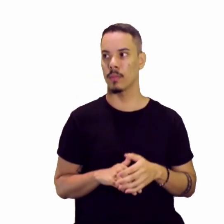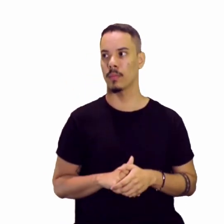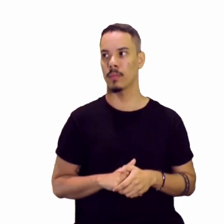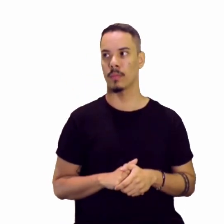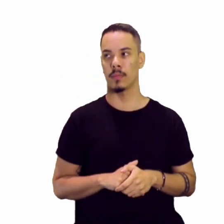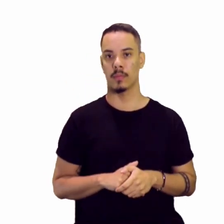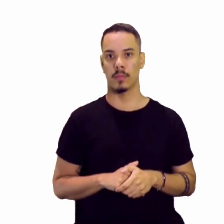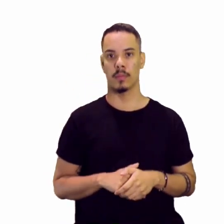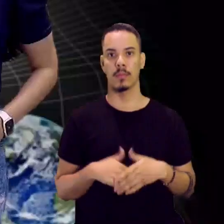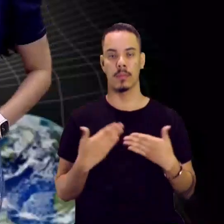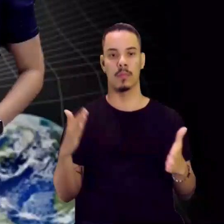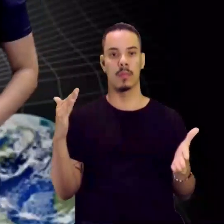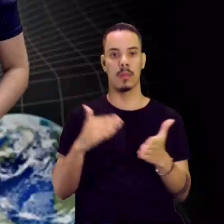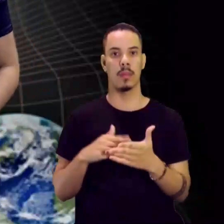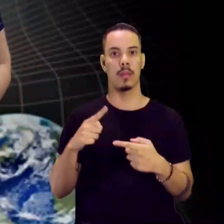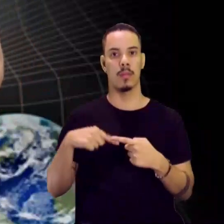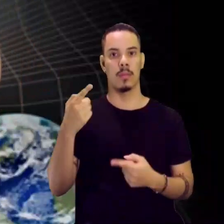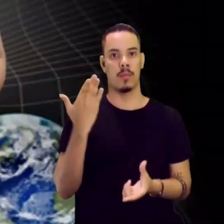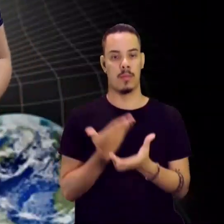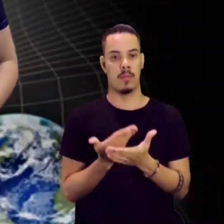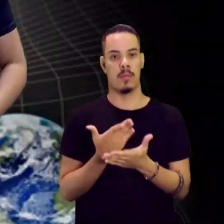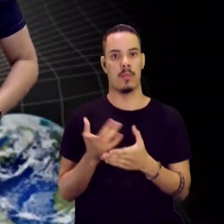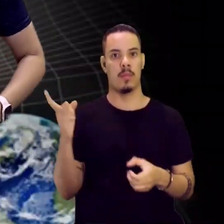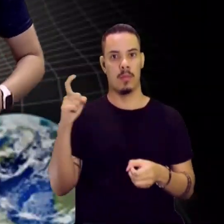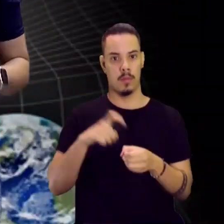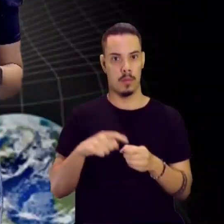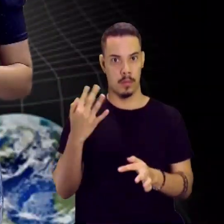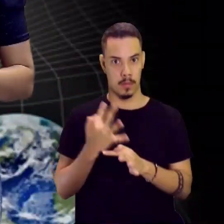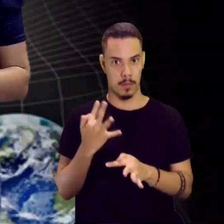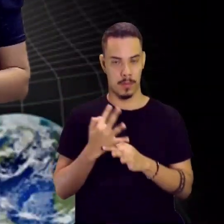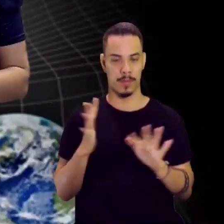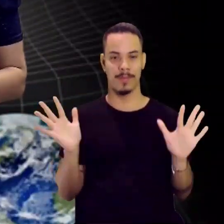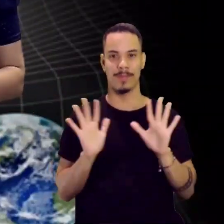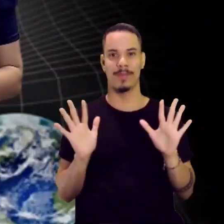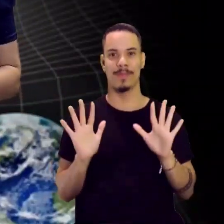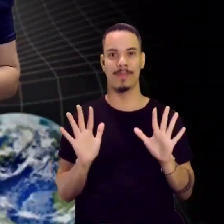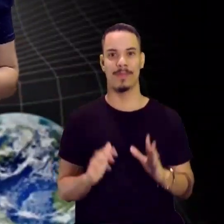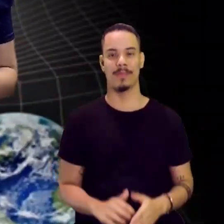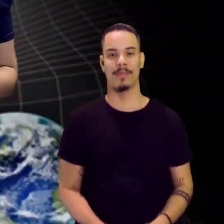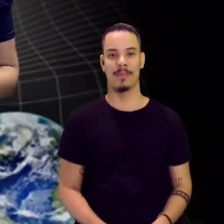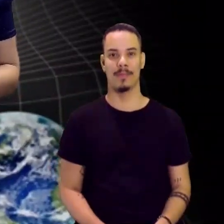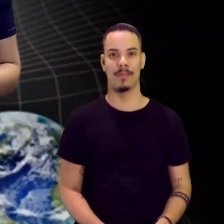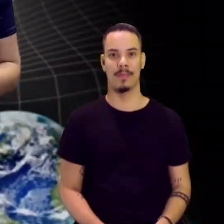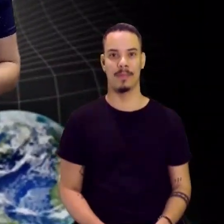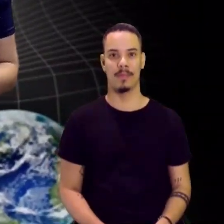Então, até uma próxima aula, né, Deise? Voltamos mais com física, jovens. Tchau, tchau.